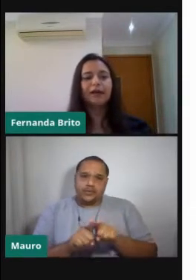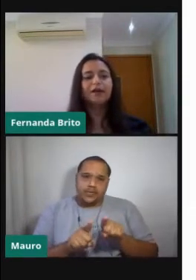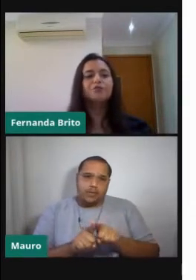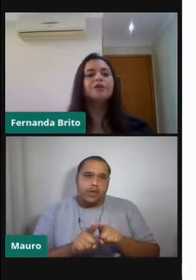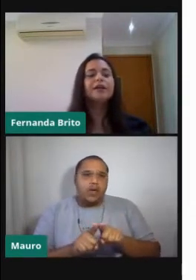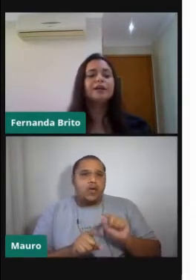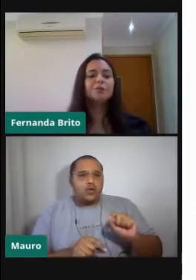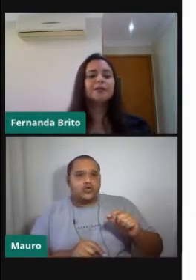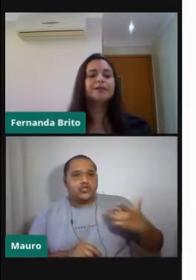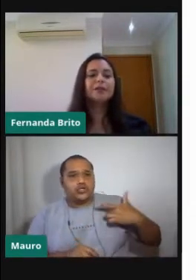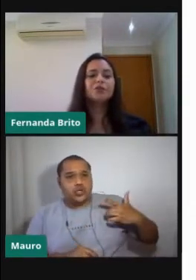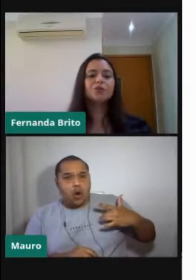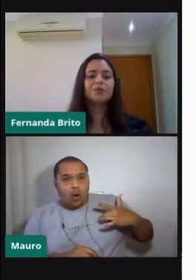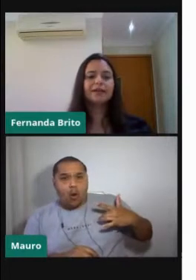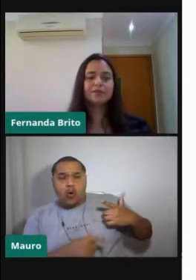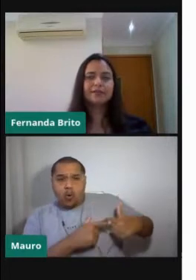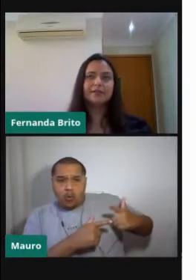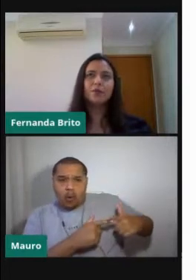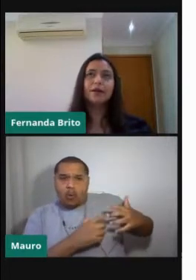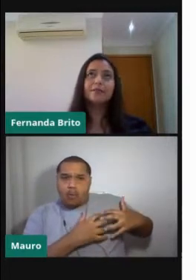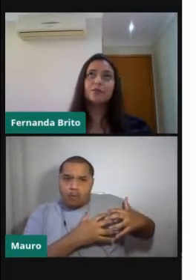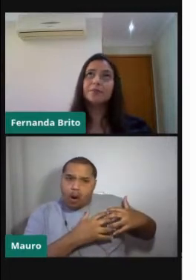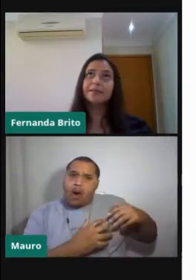do miocárdio, especialmente quando há associação com a